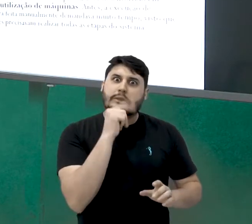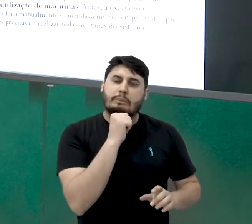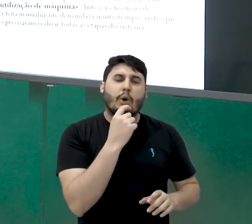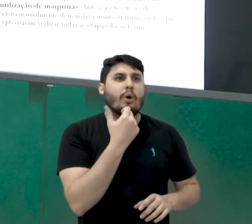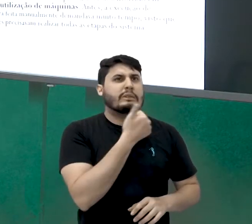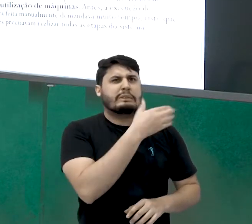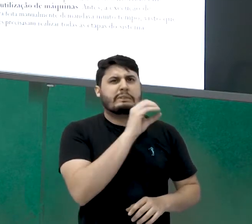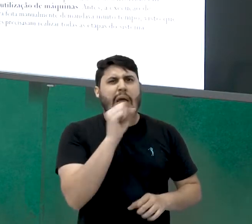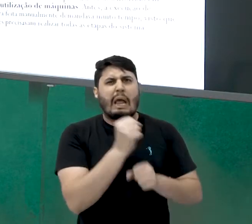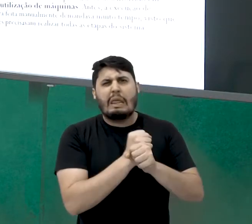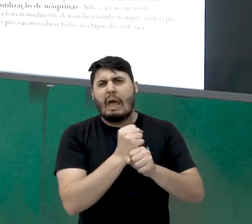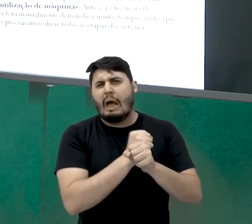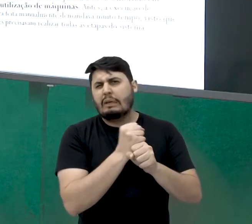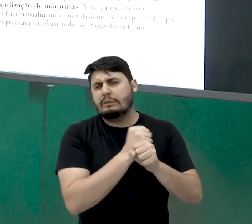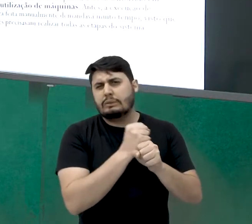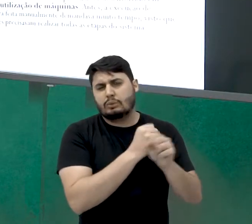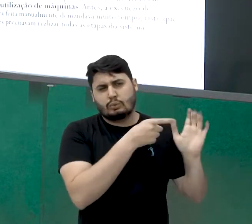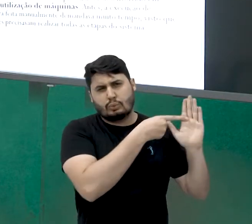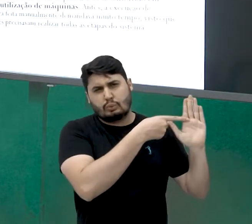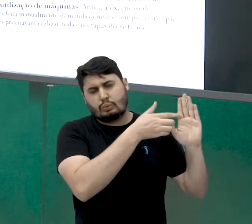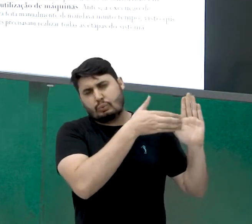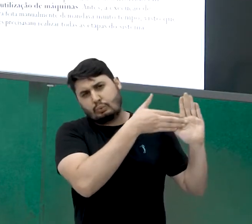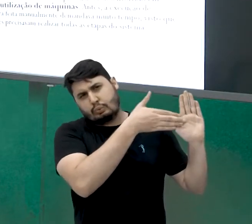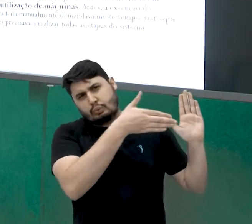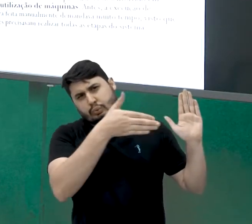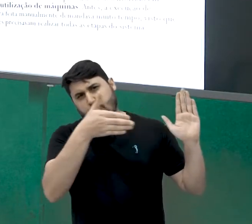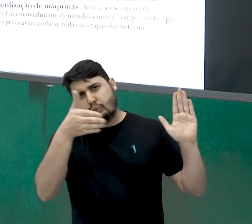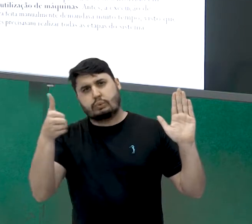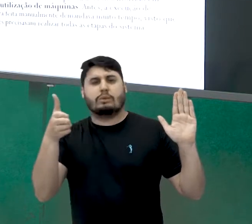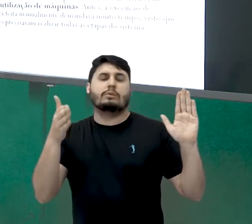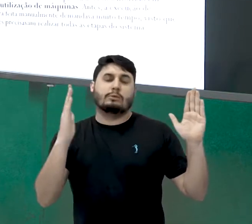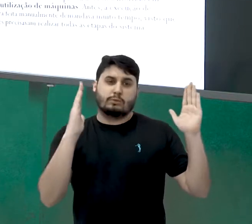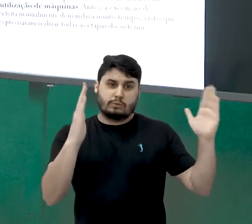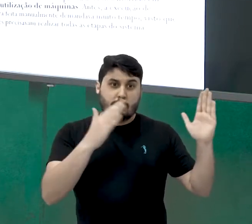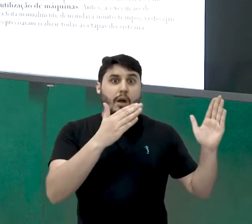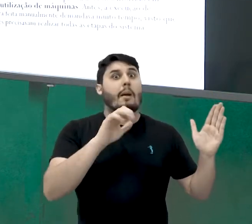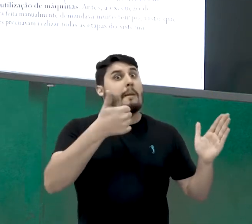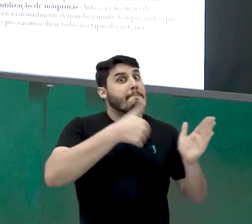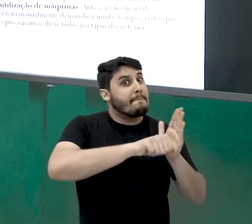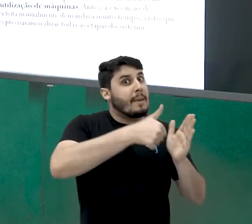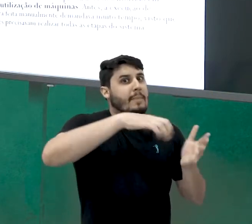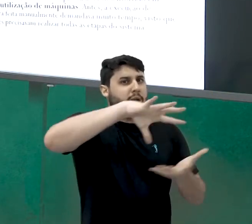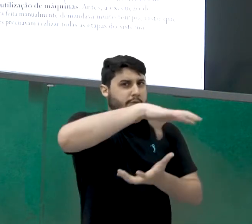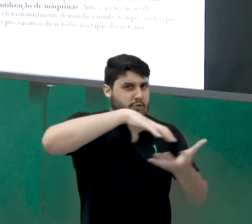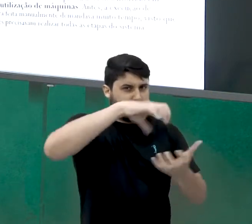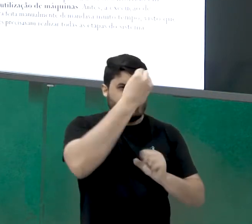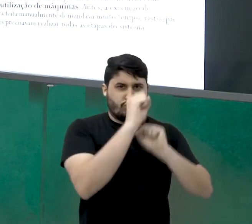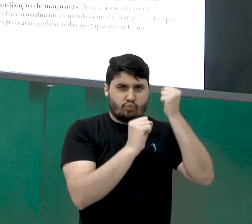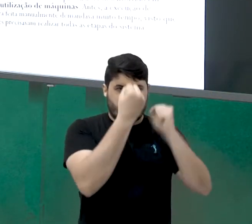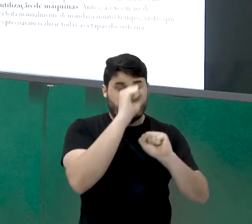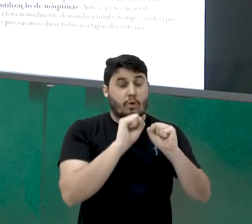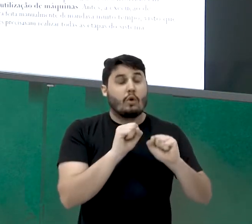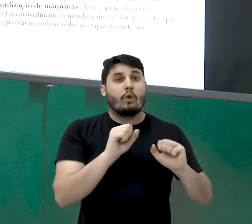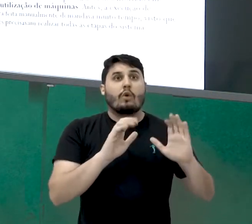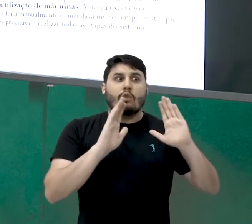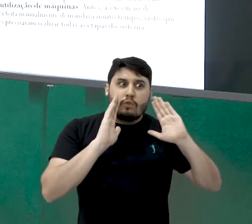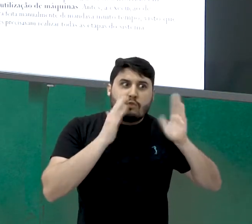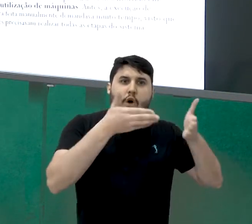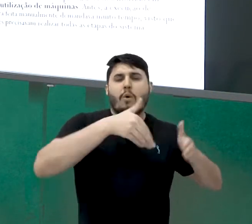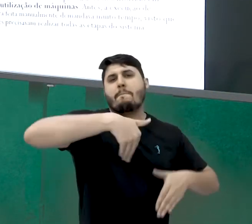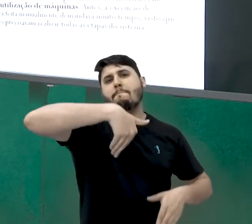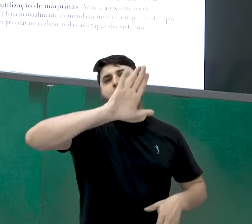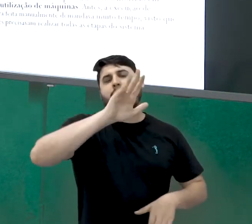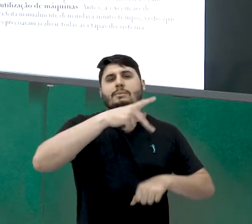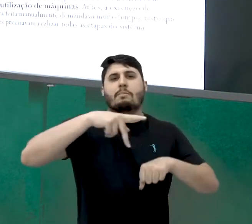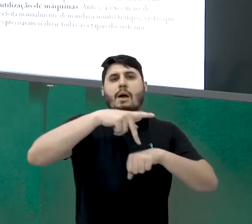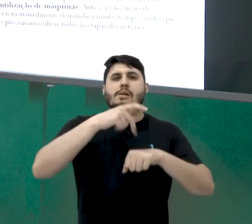esse processo denominado de Primeira Revolução Industrial, que inicialmente estava característico tão somente na Inglaterra.